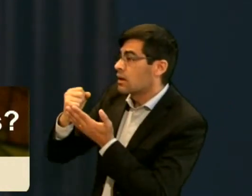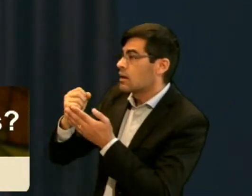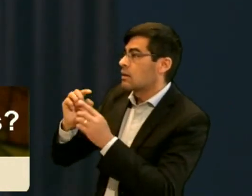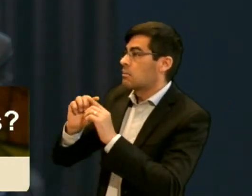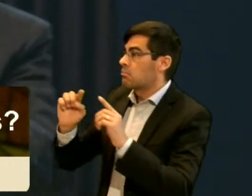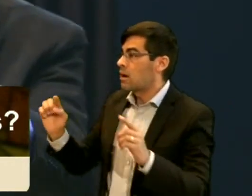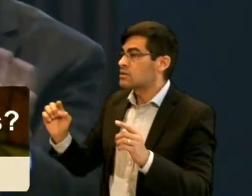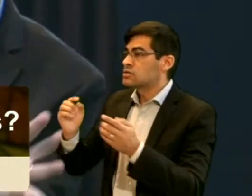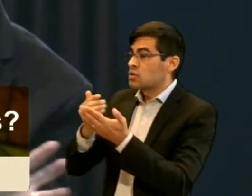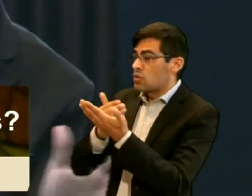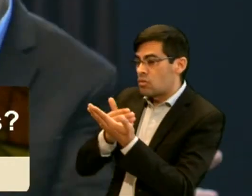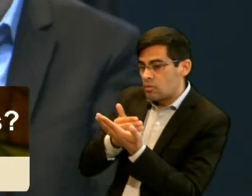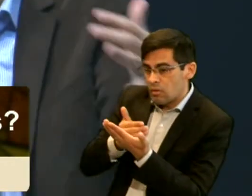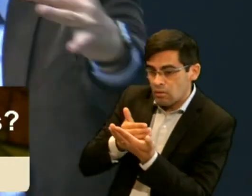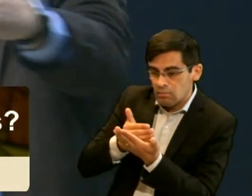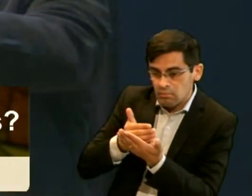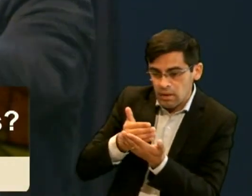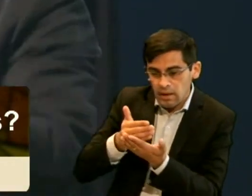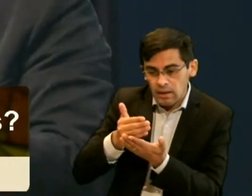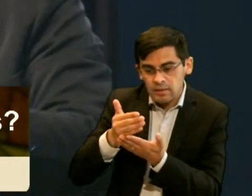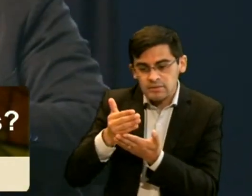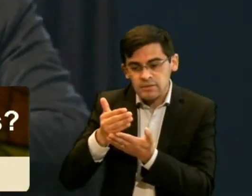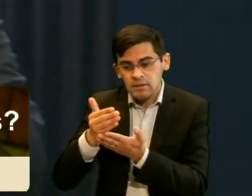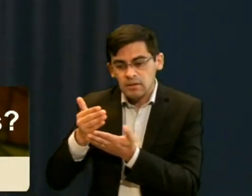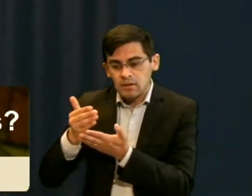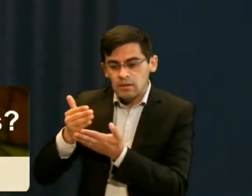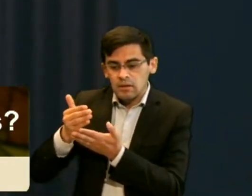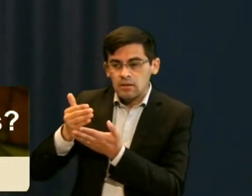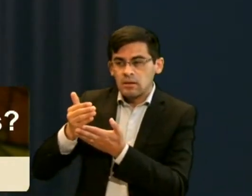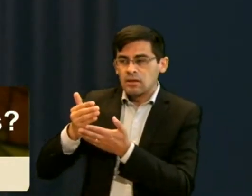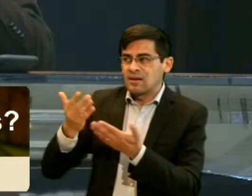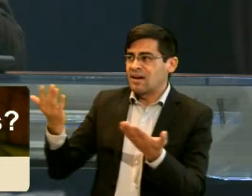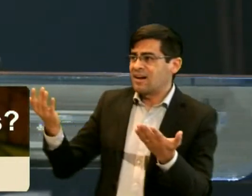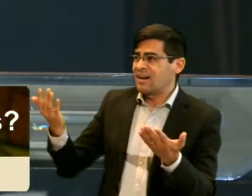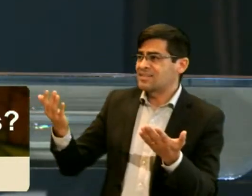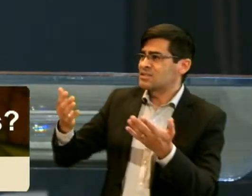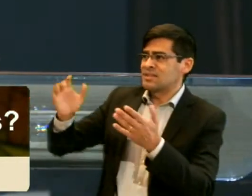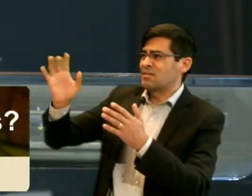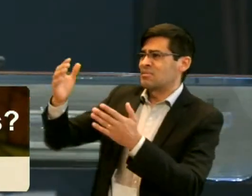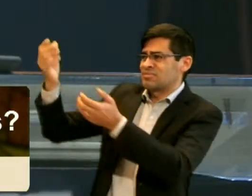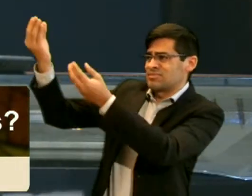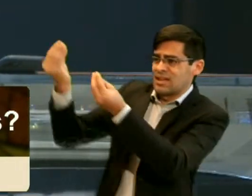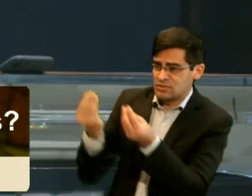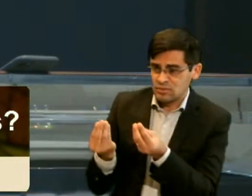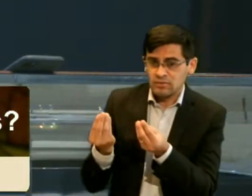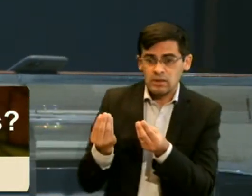Mas quando começa a sair assim, um pouco do controle, a gente vai lá e, não, deixa que eu resolvo.